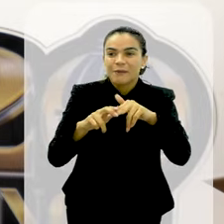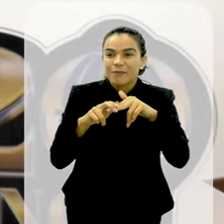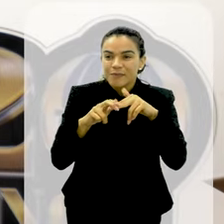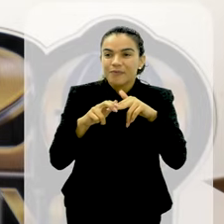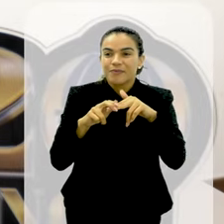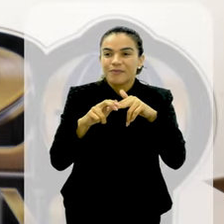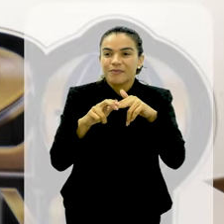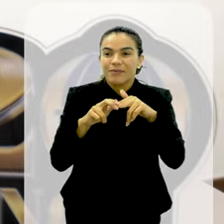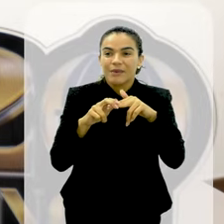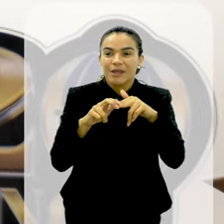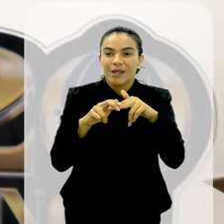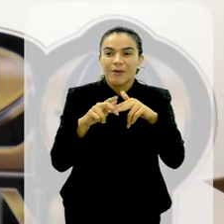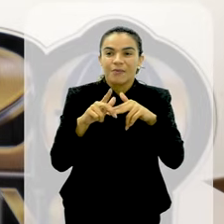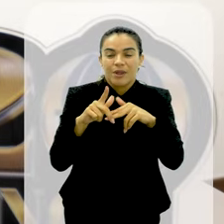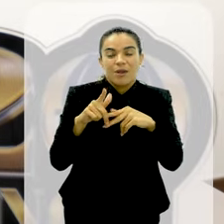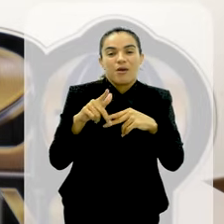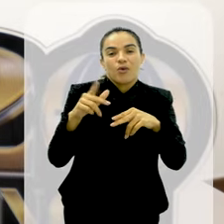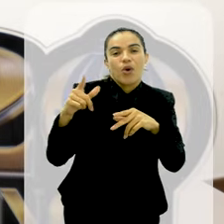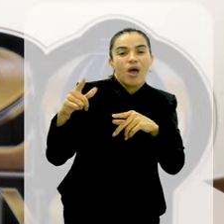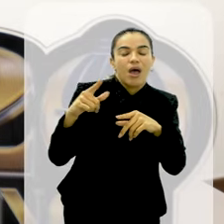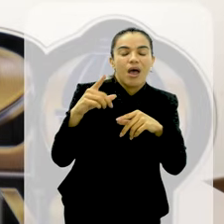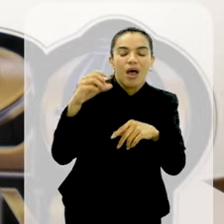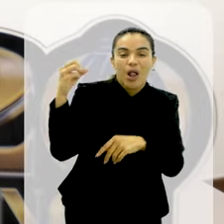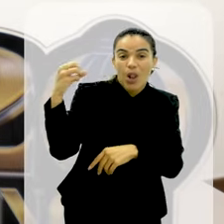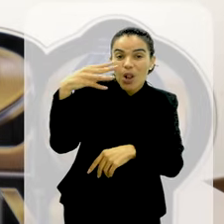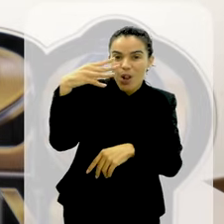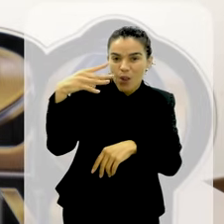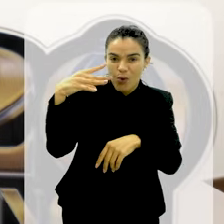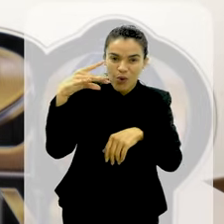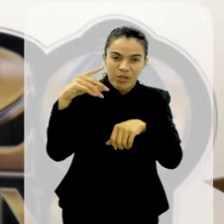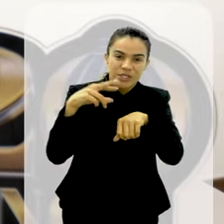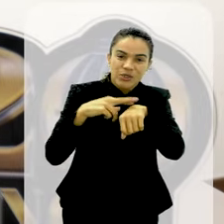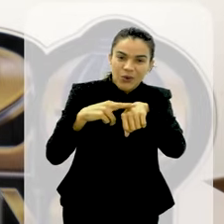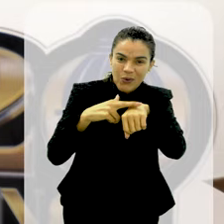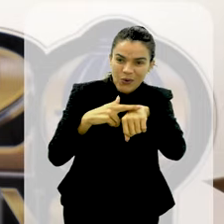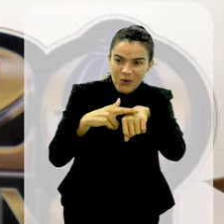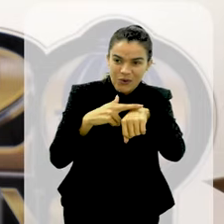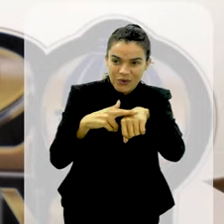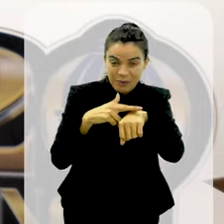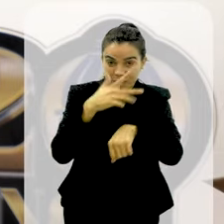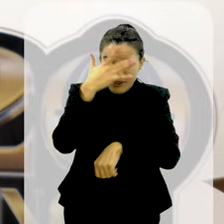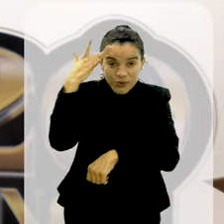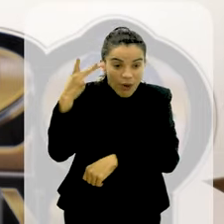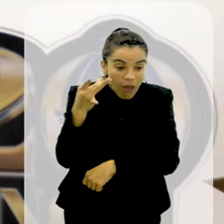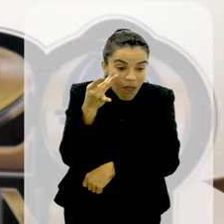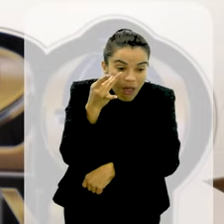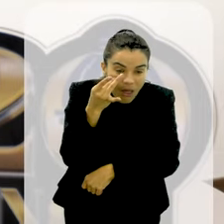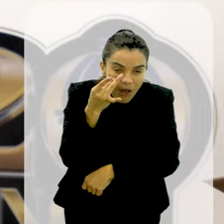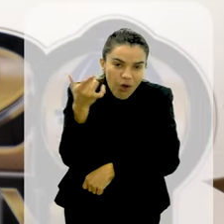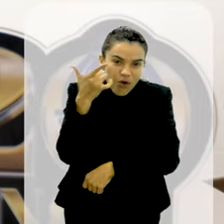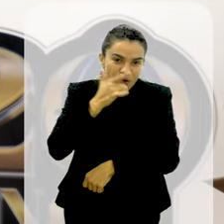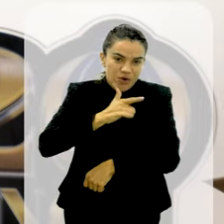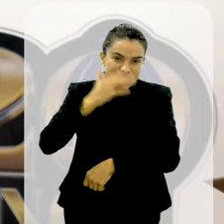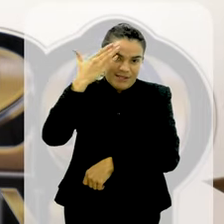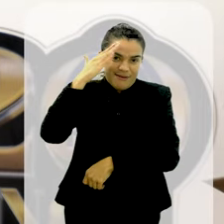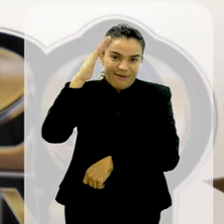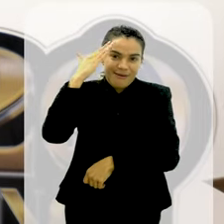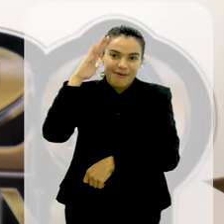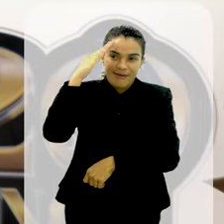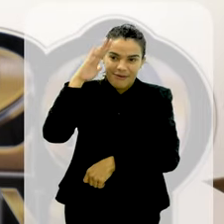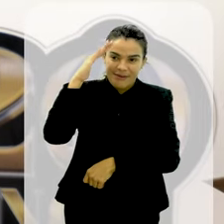através da captação com a luz negra. Então aquilo virou um espetáculo maravilhoso. Só quem estava lá